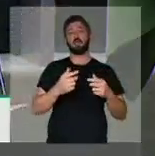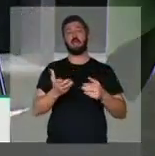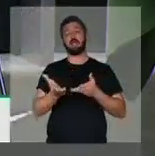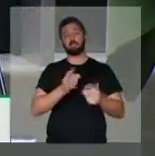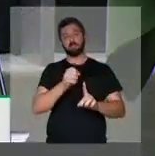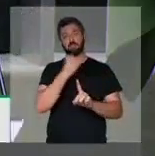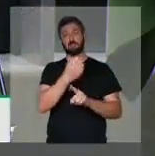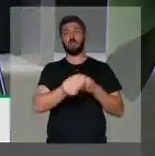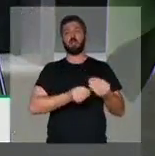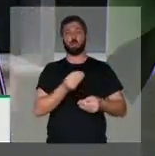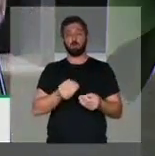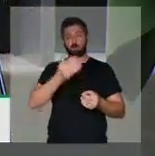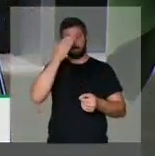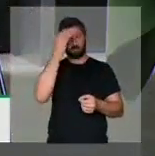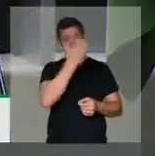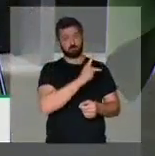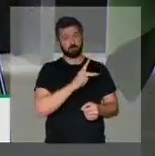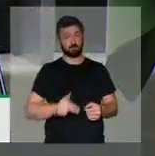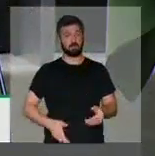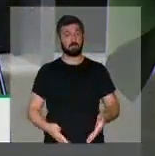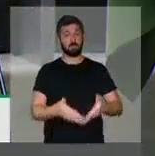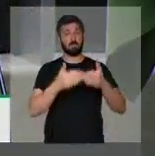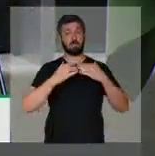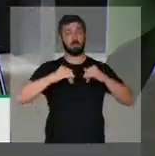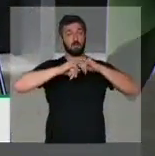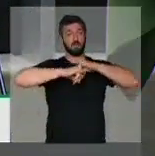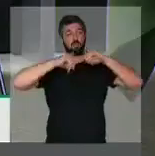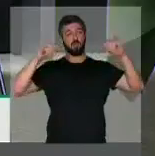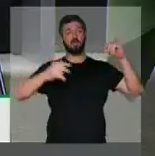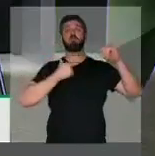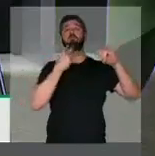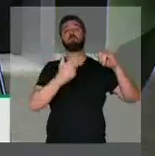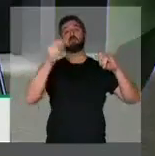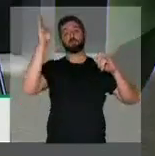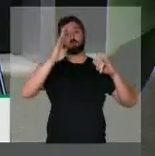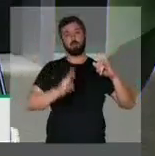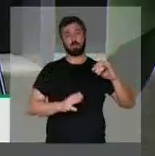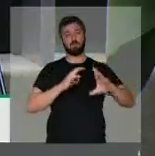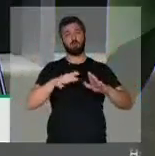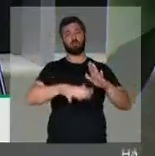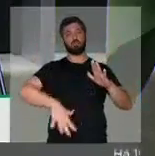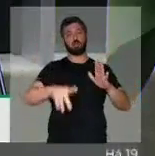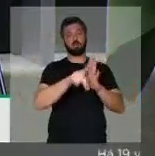Muito obrigada, senhor presidente. Eu solicito a divulgação no